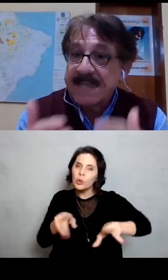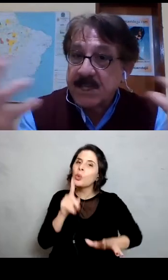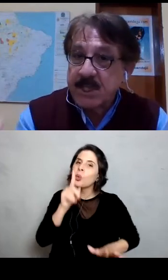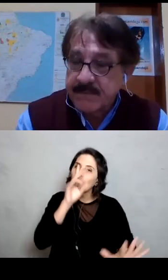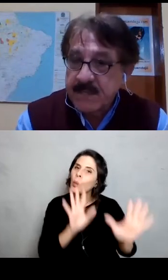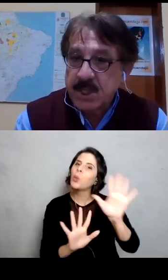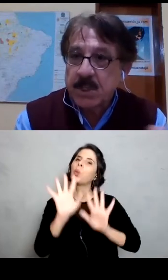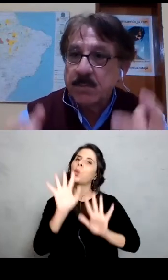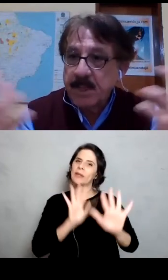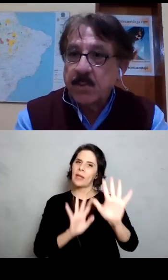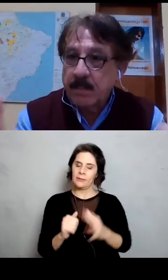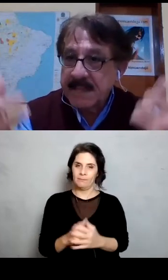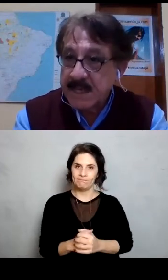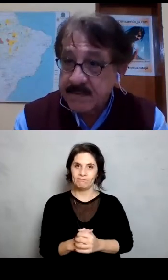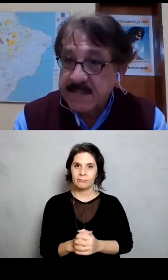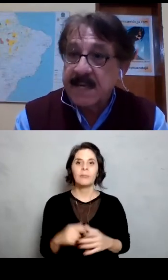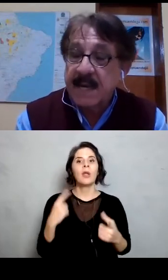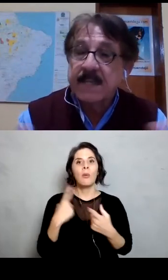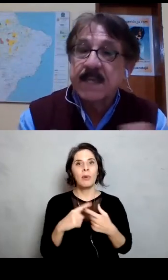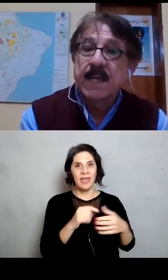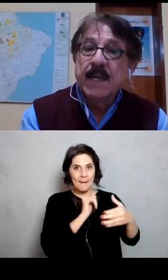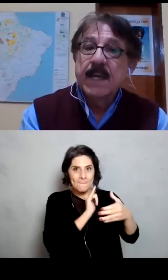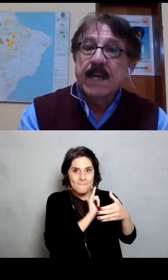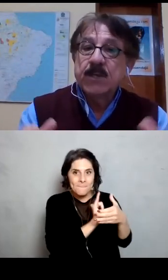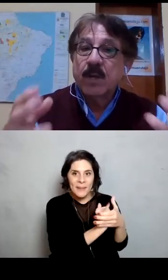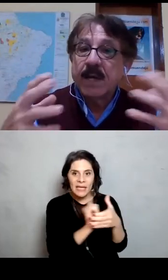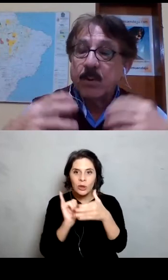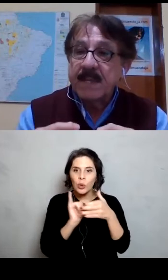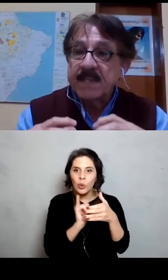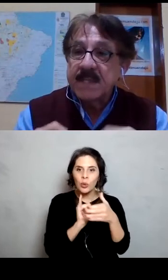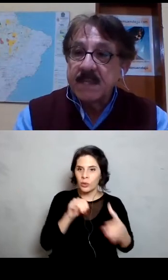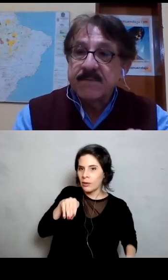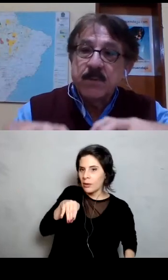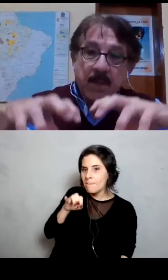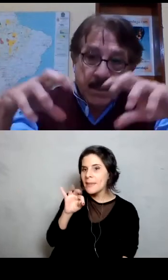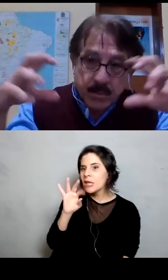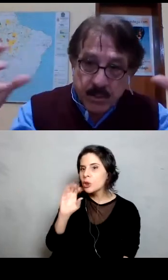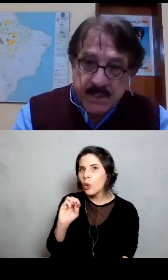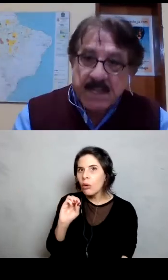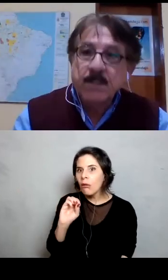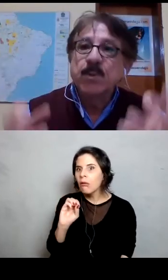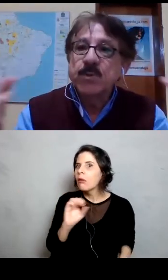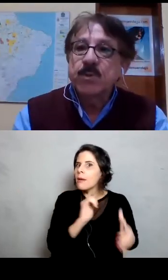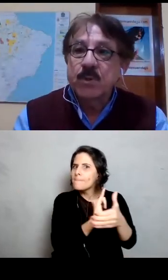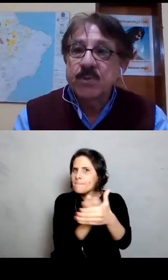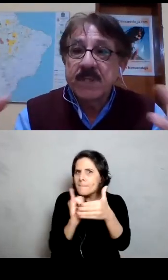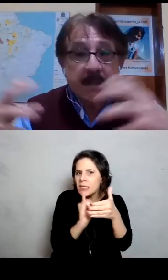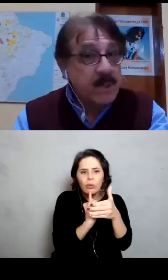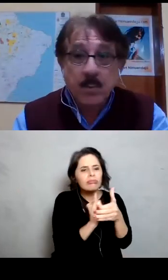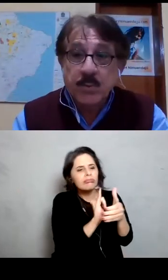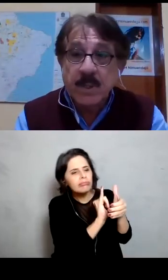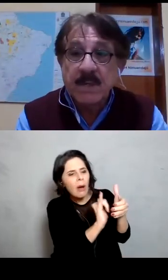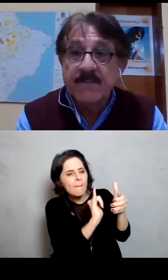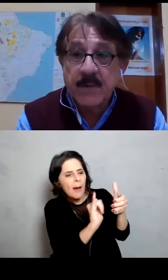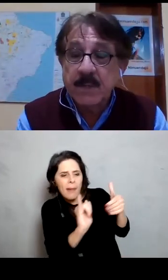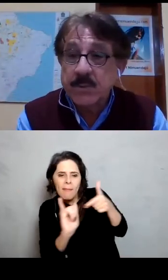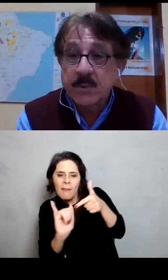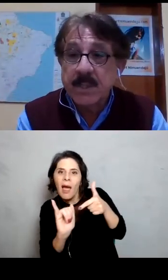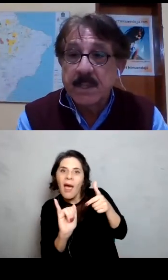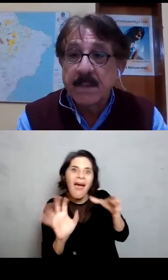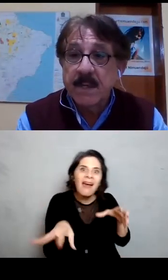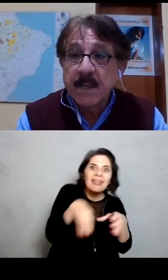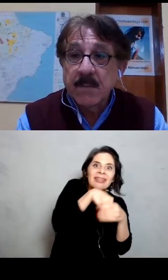não é um historiador, é um leitor de livro de história sem capacidade muito crítica para muita coisa. Então, ele lê viajantes e